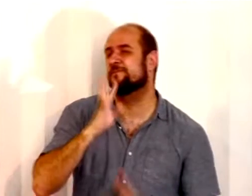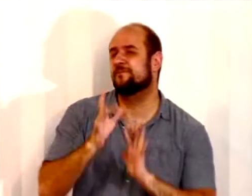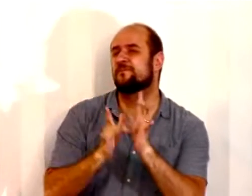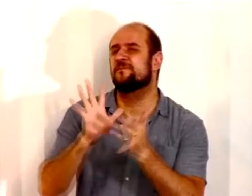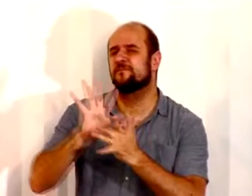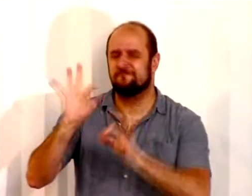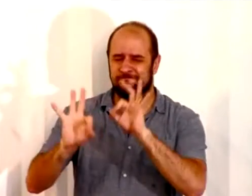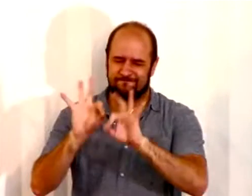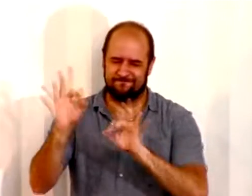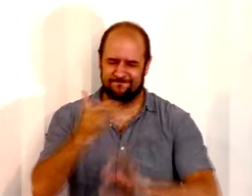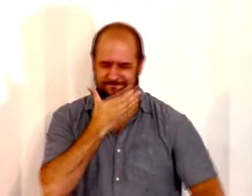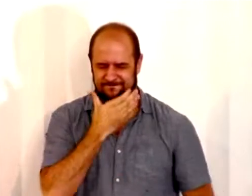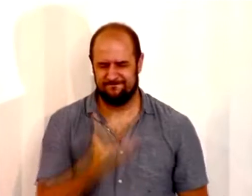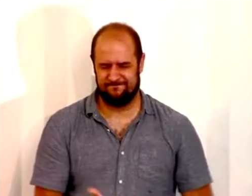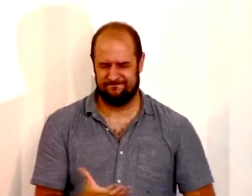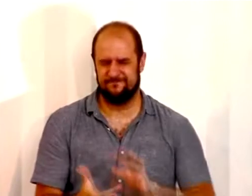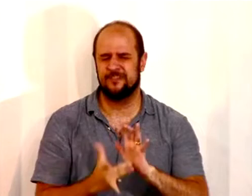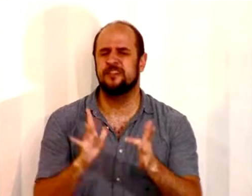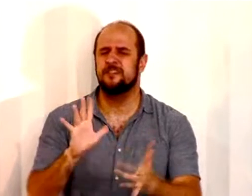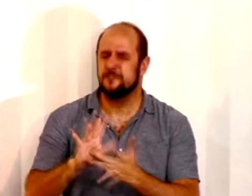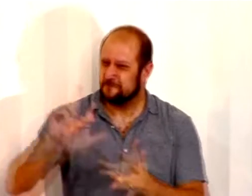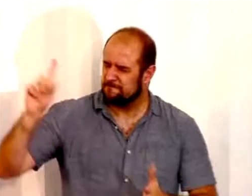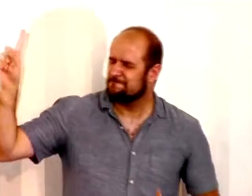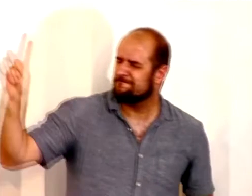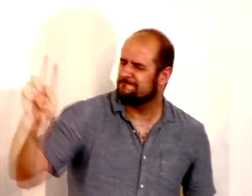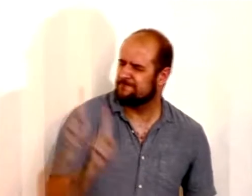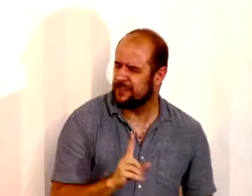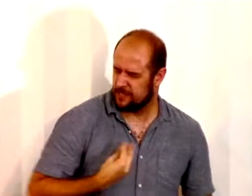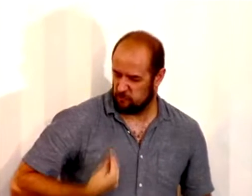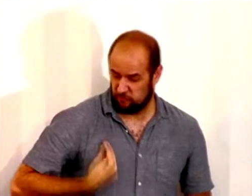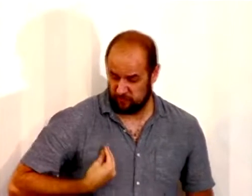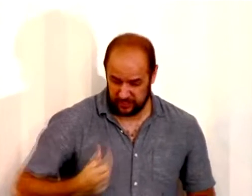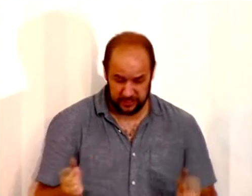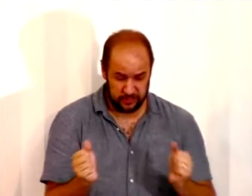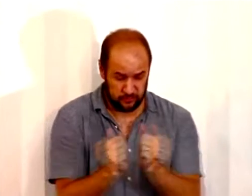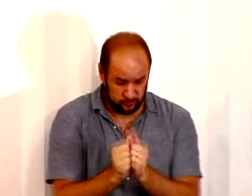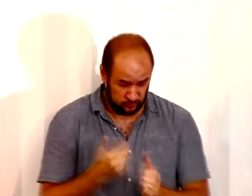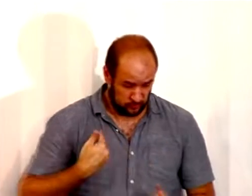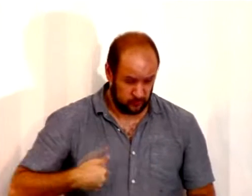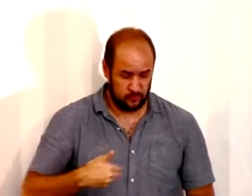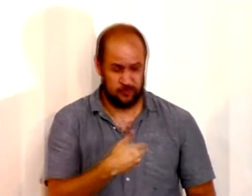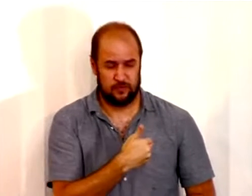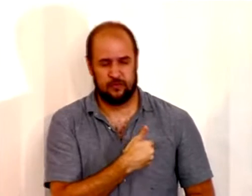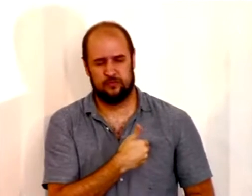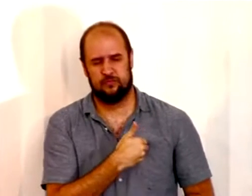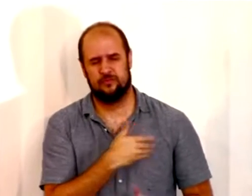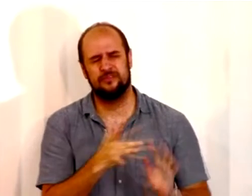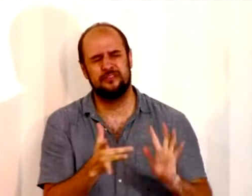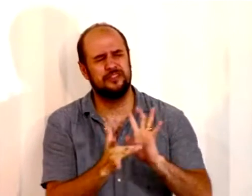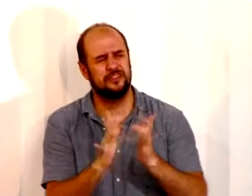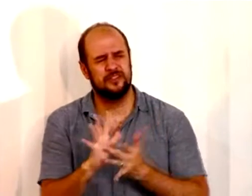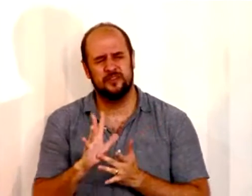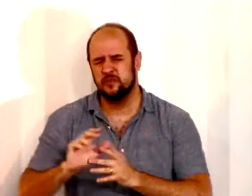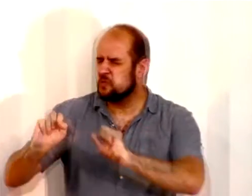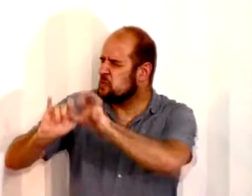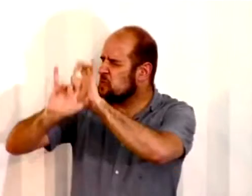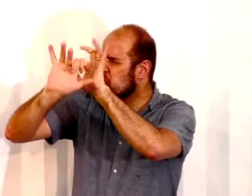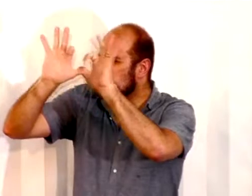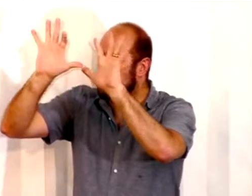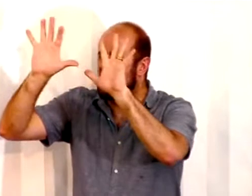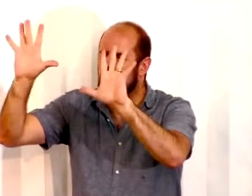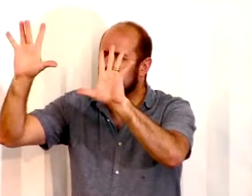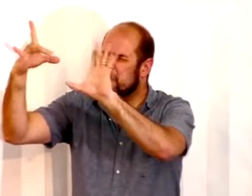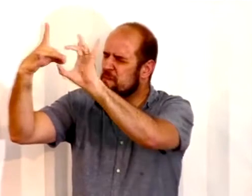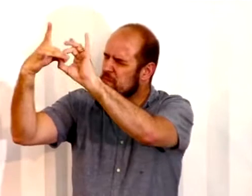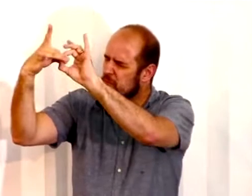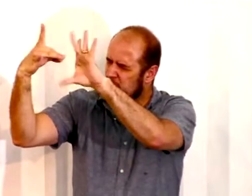Jesus, é aquele que encarnou-se e veio habitar entre nós, é aquele que se esvaziou da sua glória, que assumiu